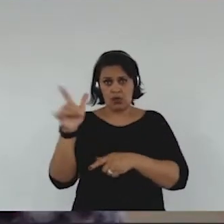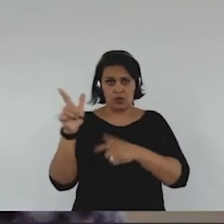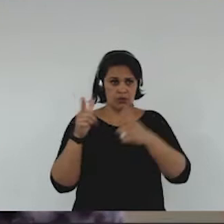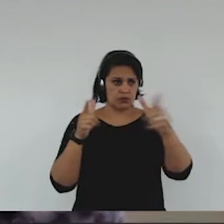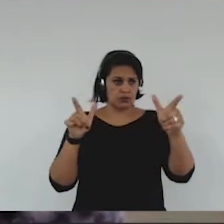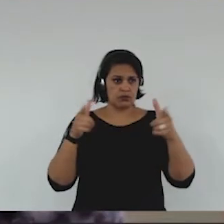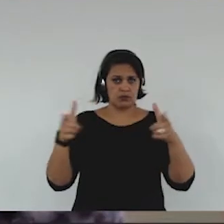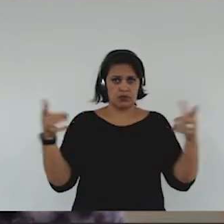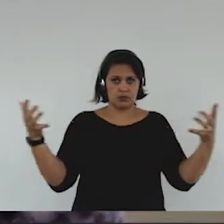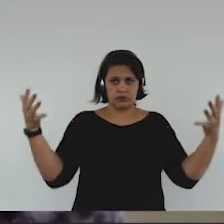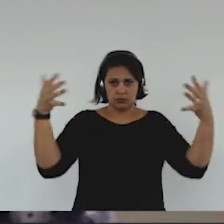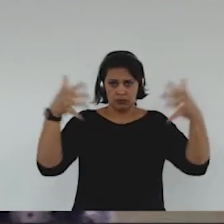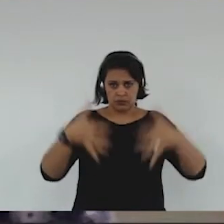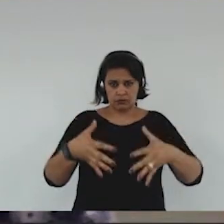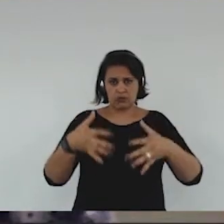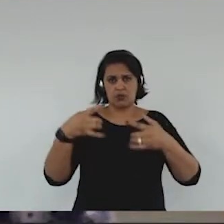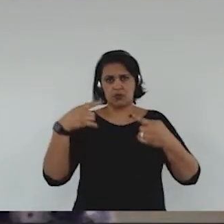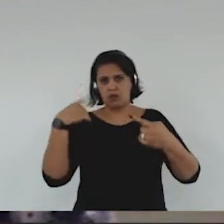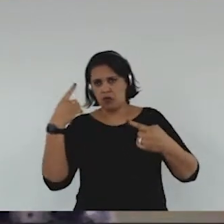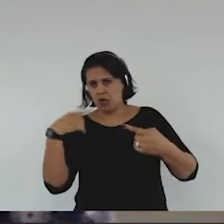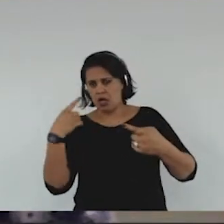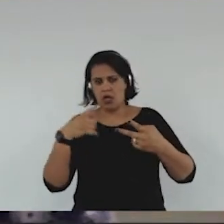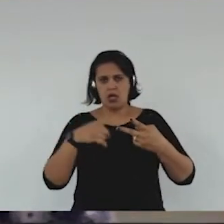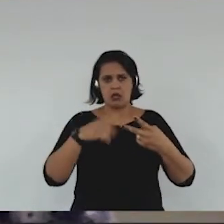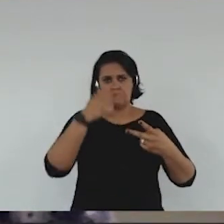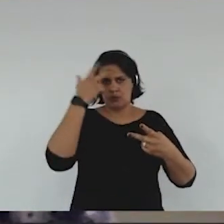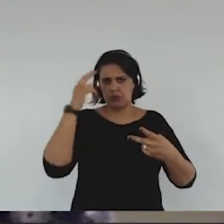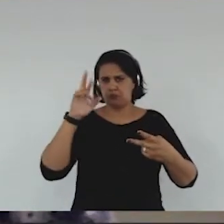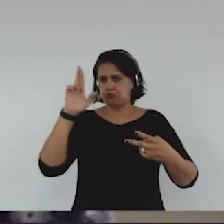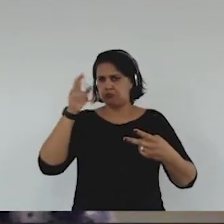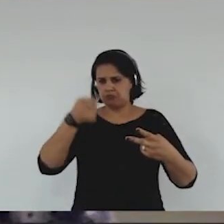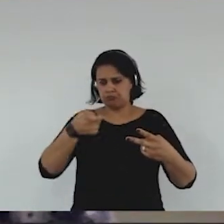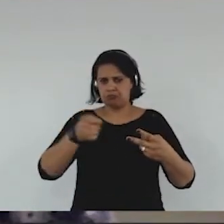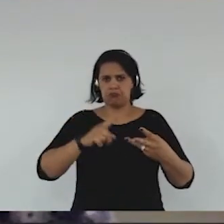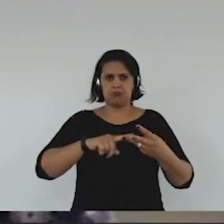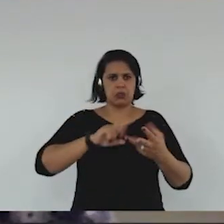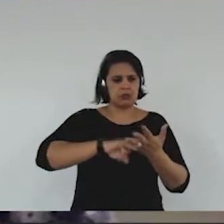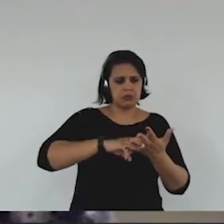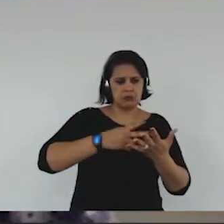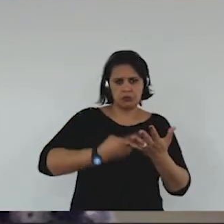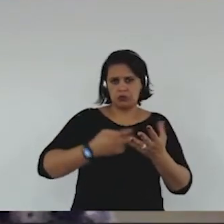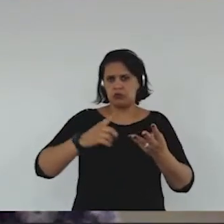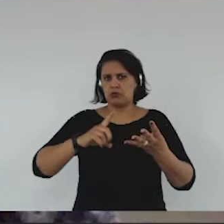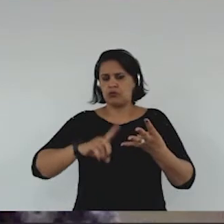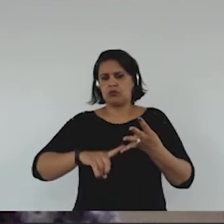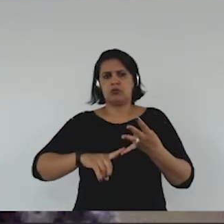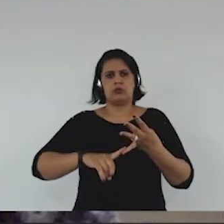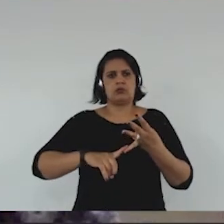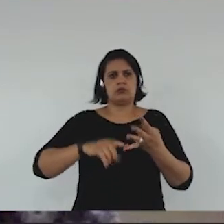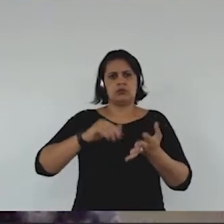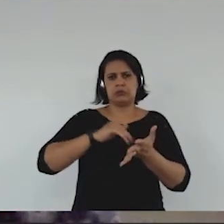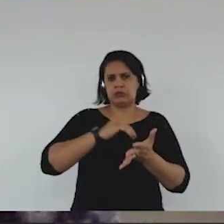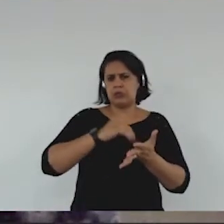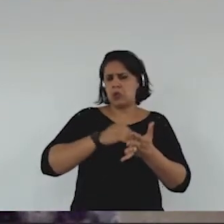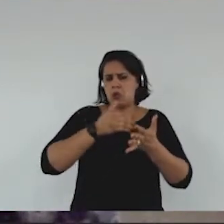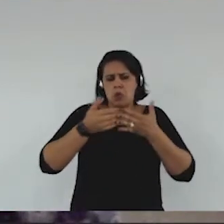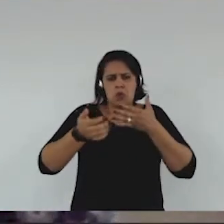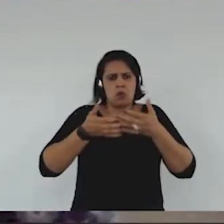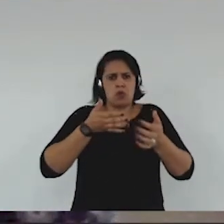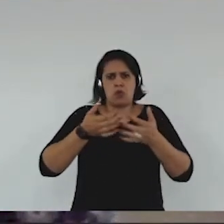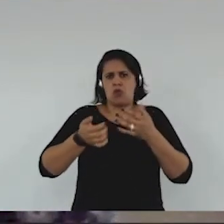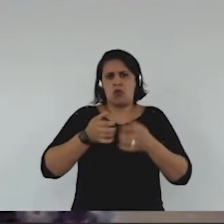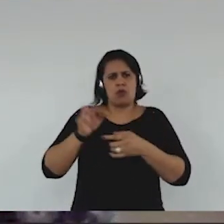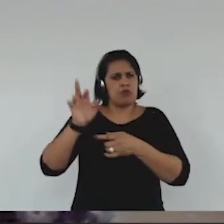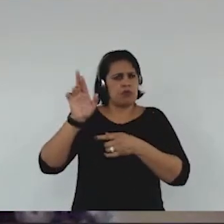procedimento arbitral, sejam advogados, árbitros, tradutores, secretários, estereotipistas, seja o que for,